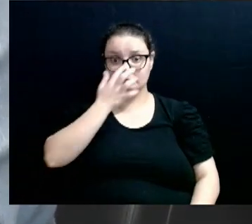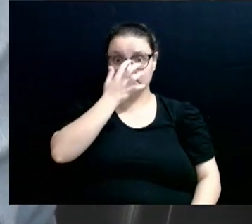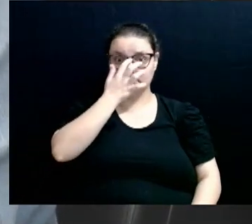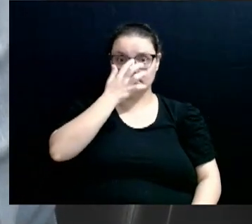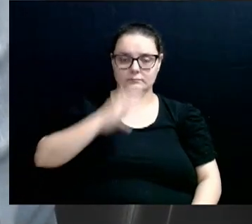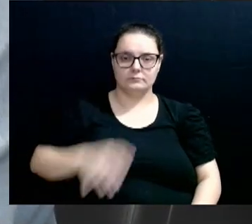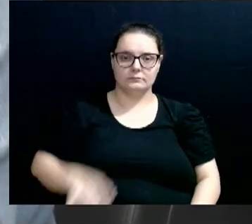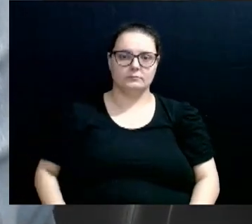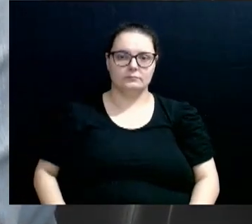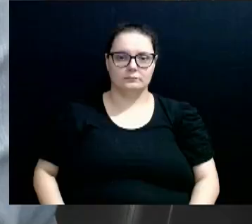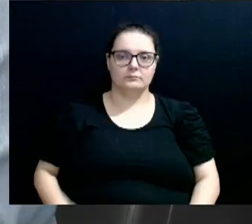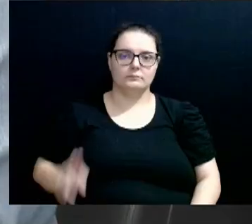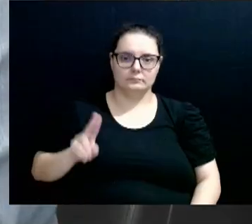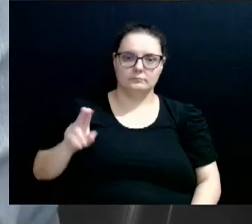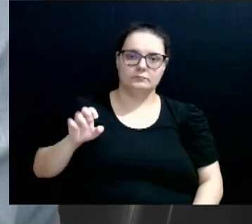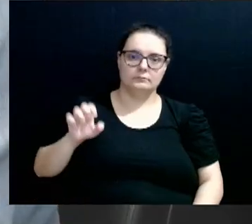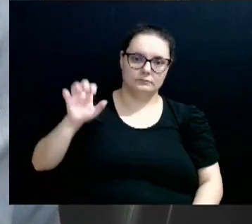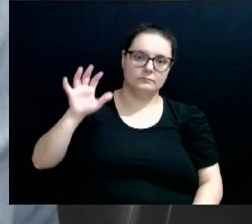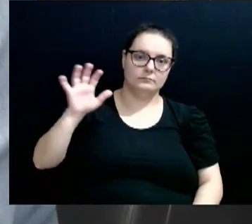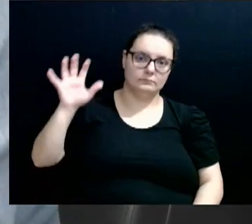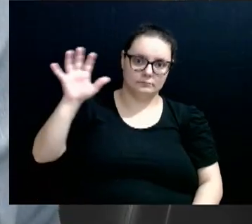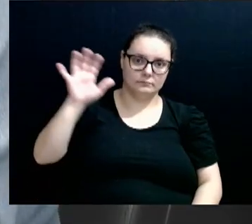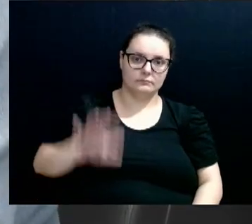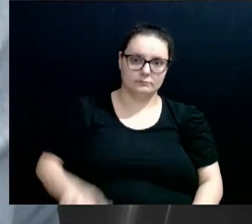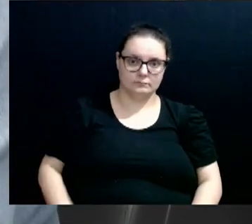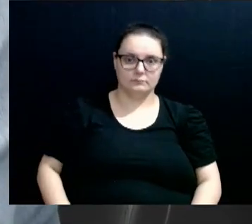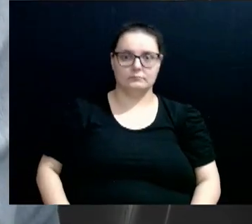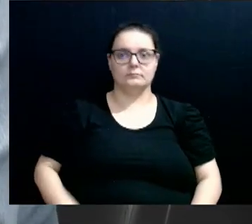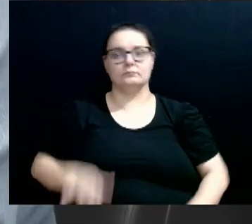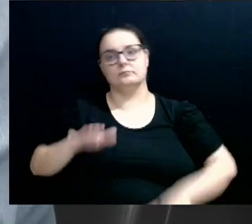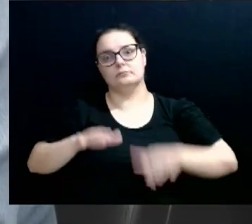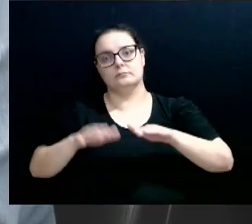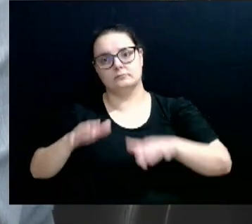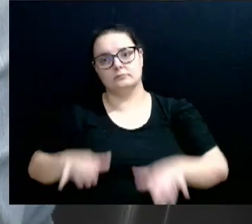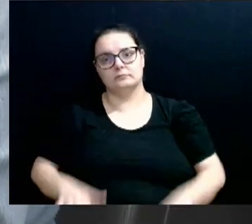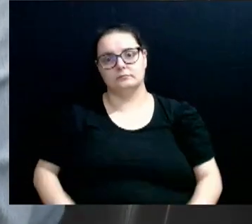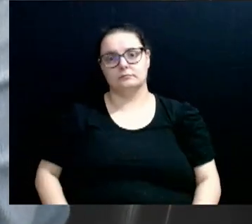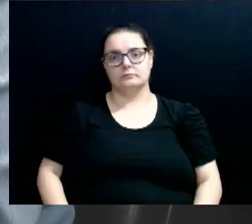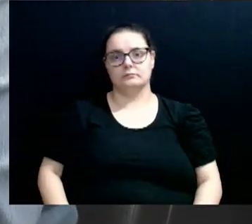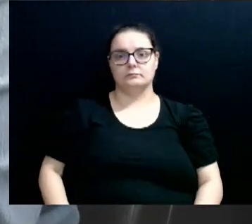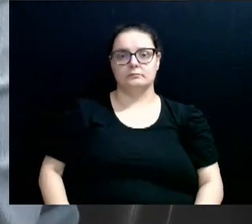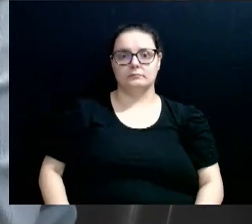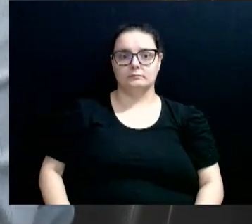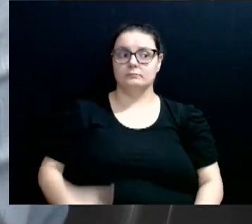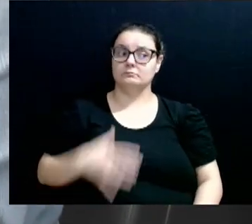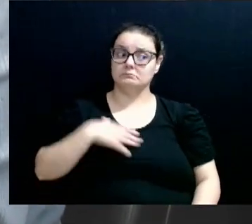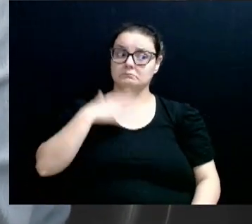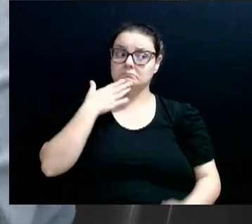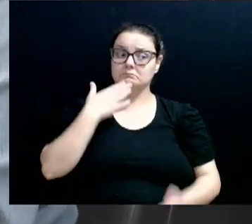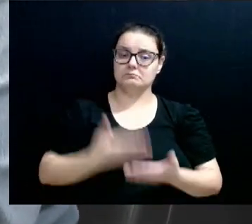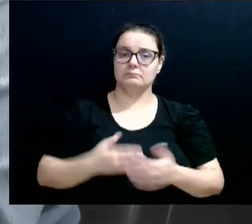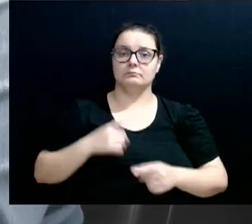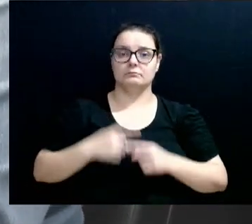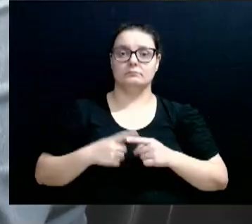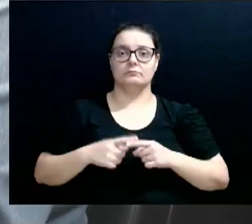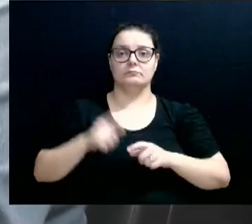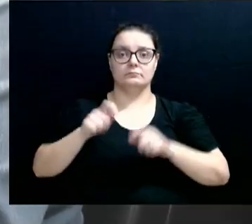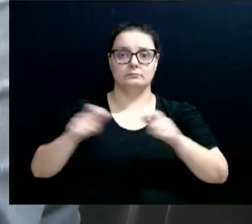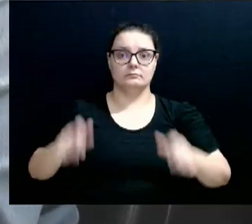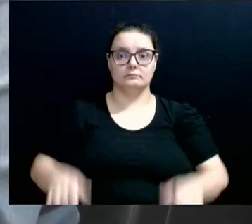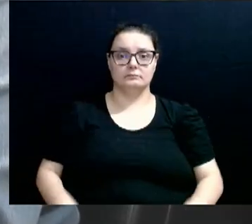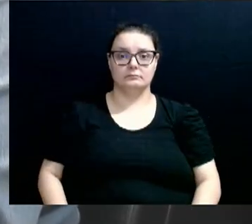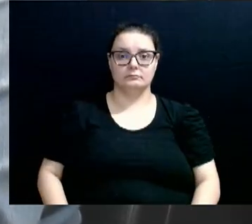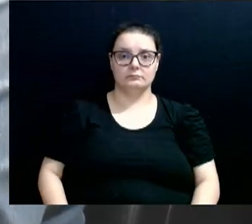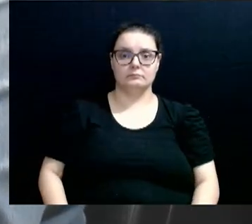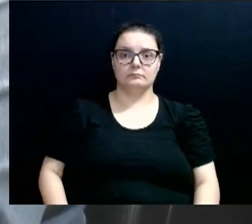dizer, europeu. Muitas vezes gera um certo espanto, porque quando as pessoas me conhecem pelo